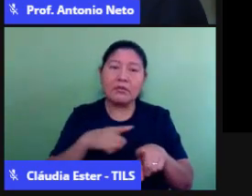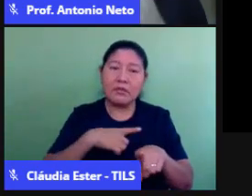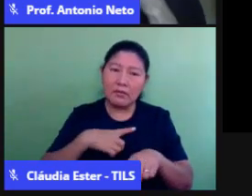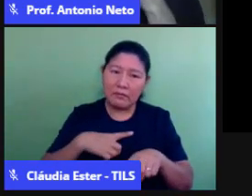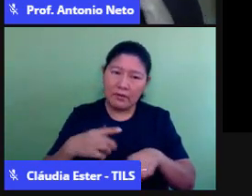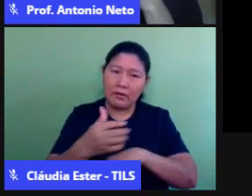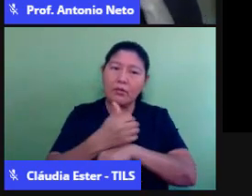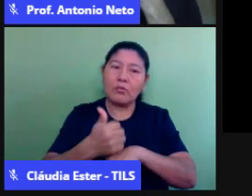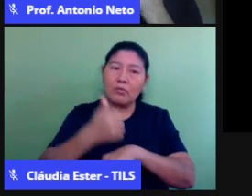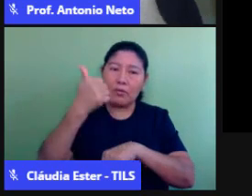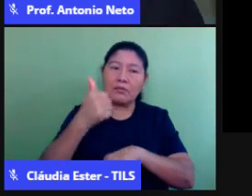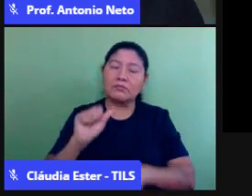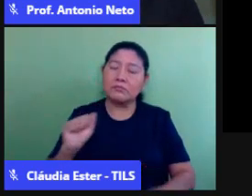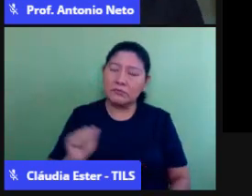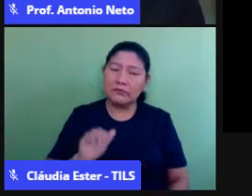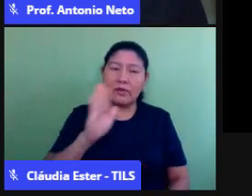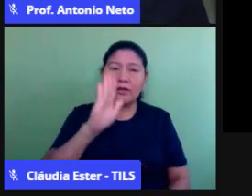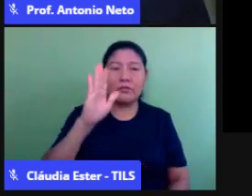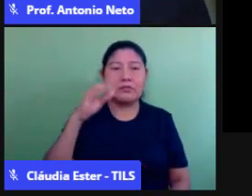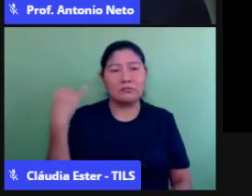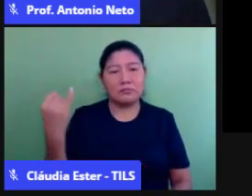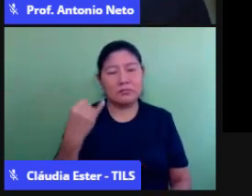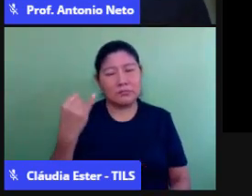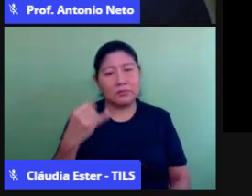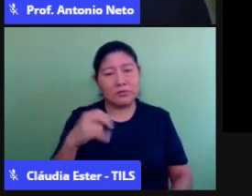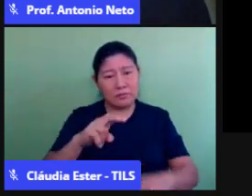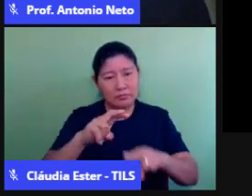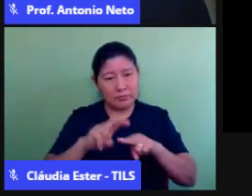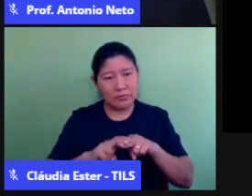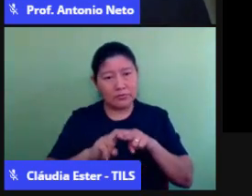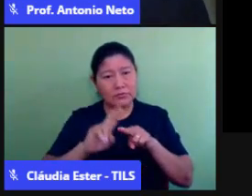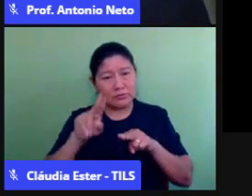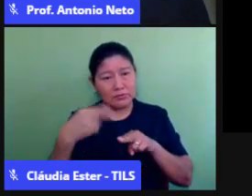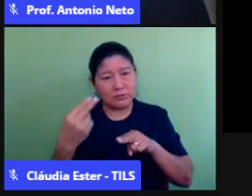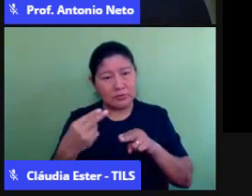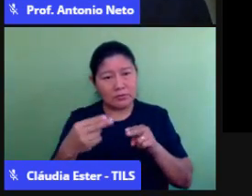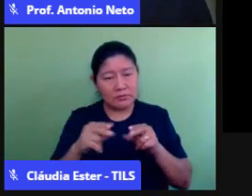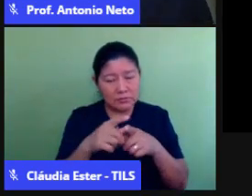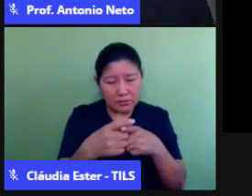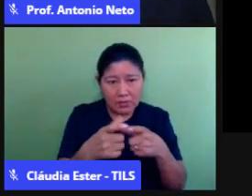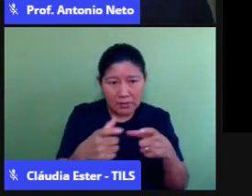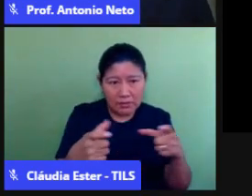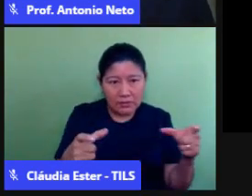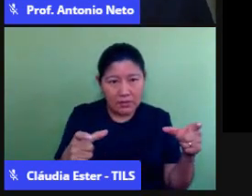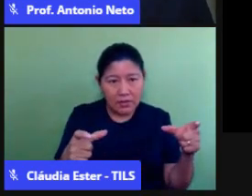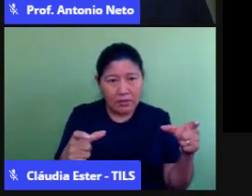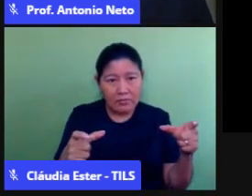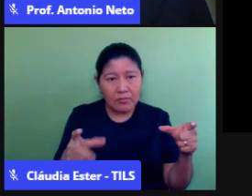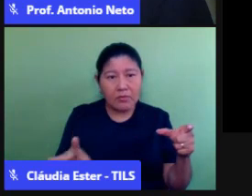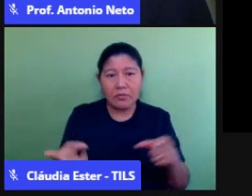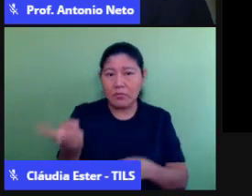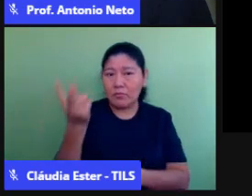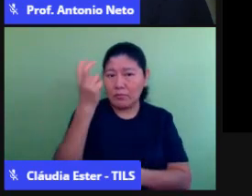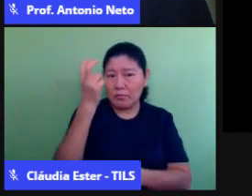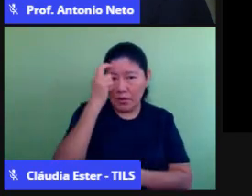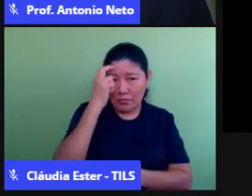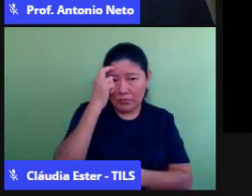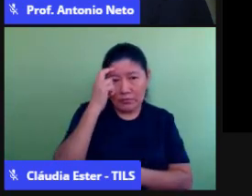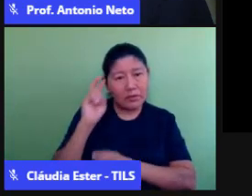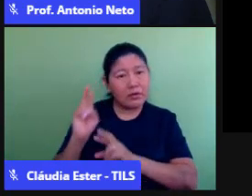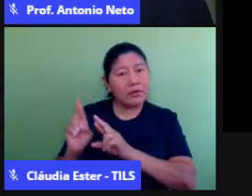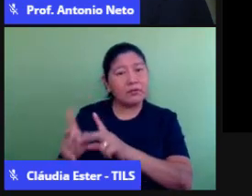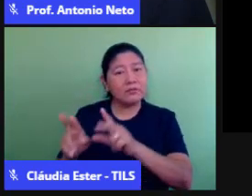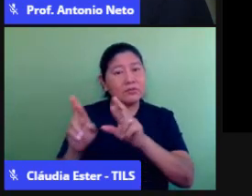cidade. Então, a gente cresceu numa cultura muito diversificada. As atividades por